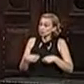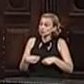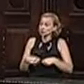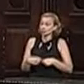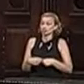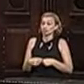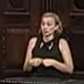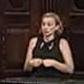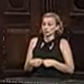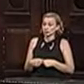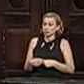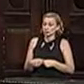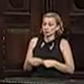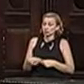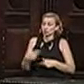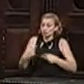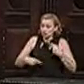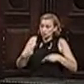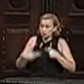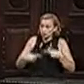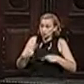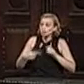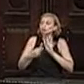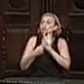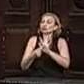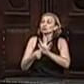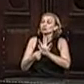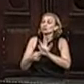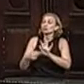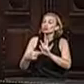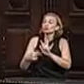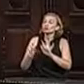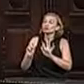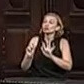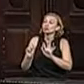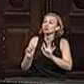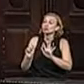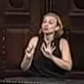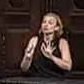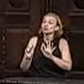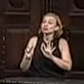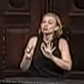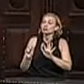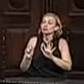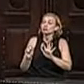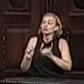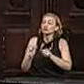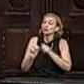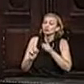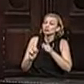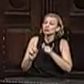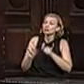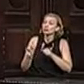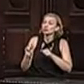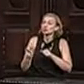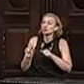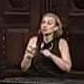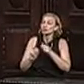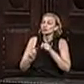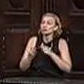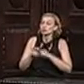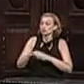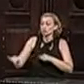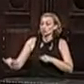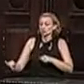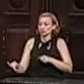venham a público e demonstrem o que vai acontecer. Deputado Marcelo Freixo, Vossa Excelência foi candidato a prefeito. Comigo e